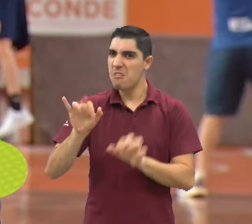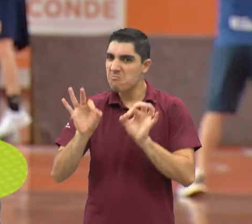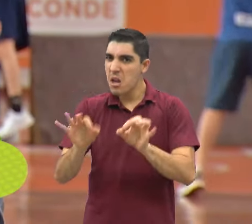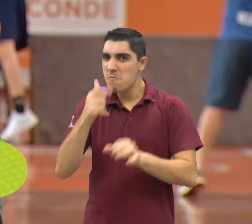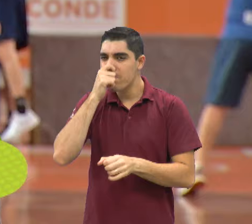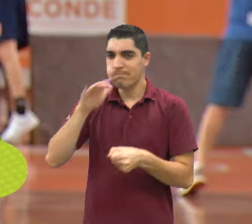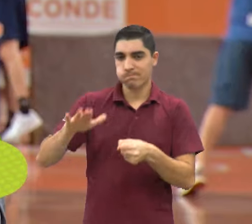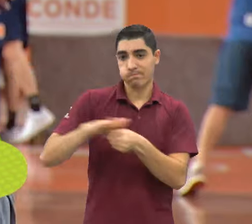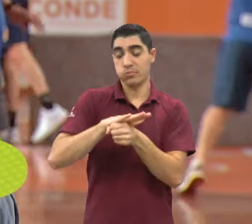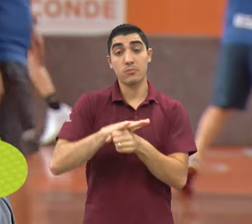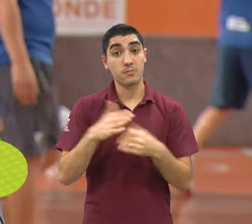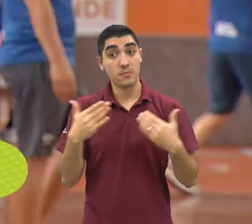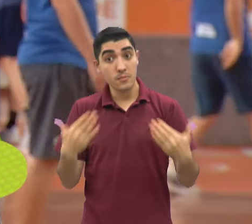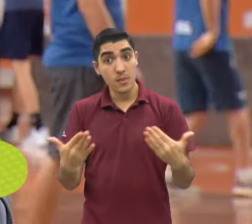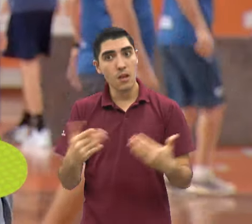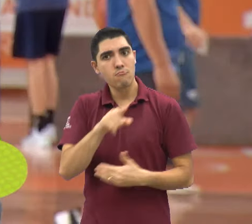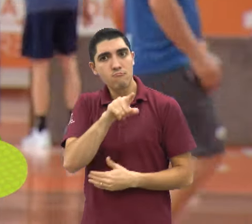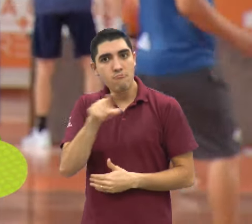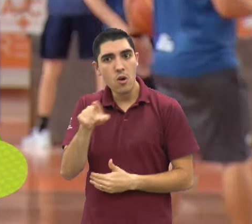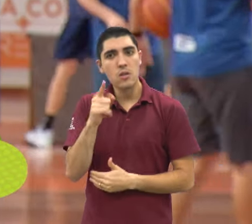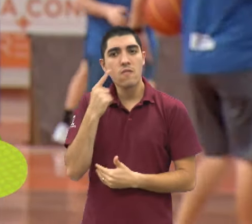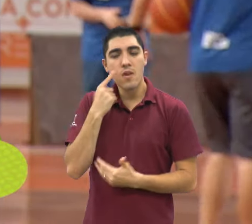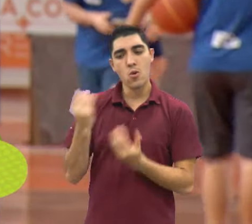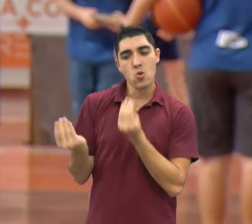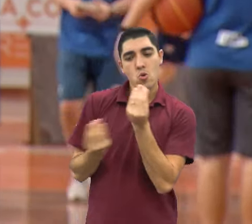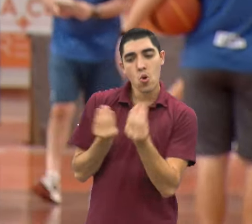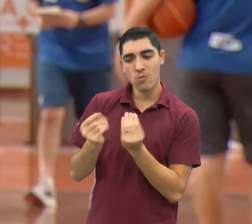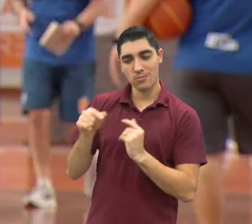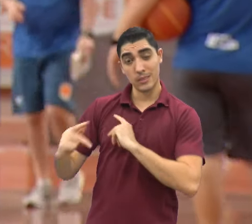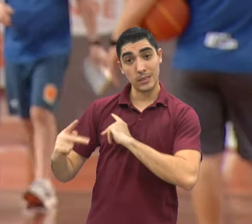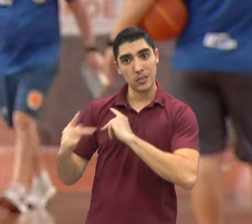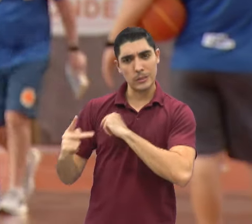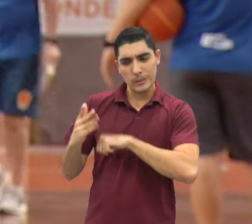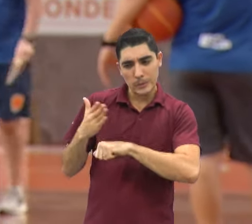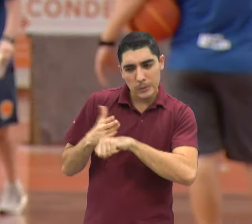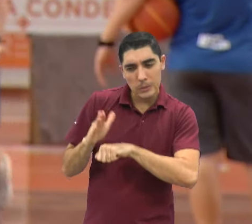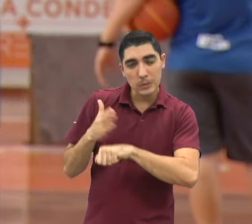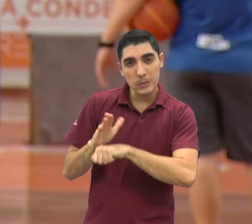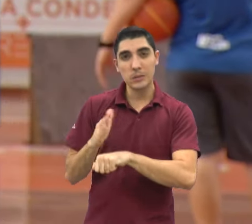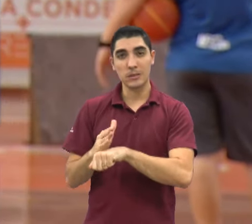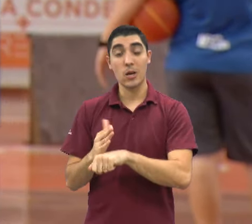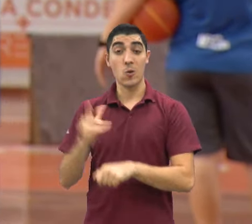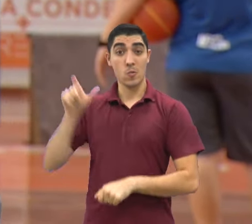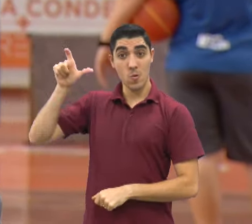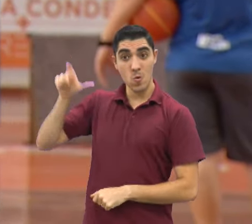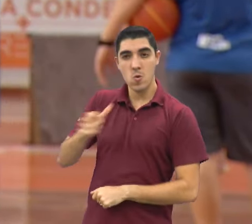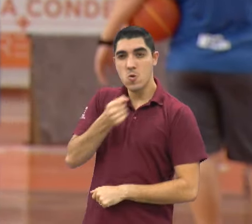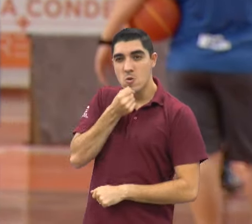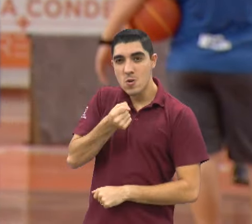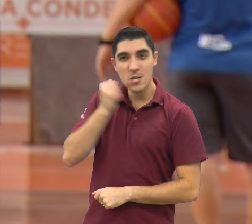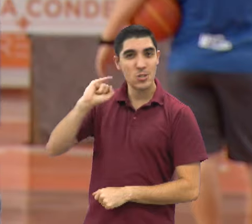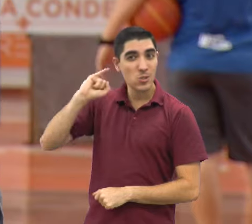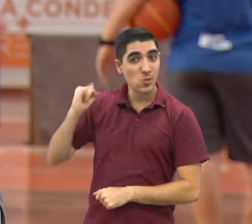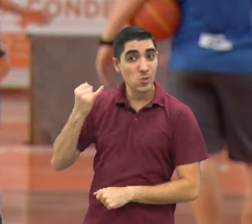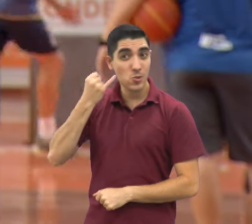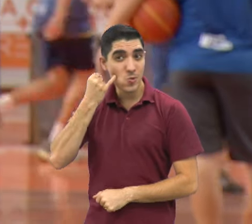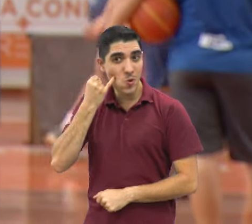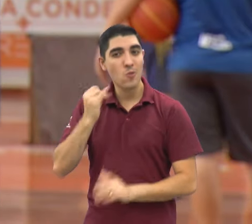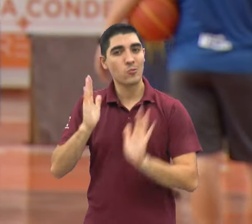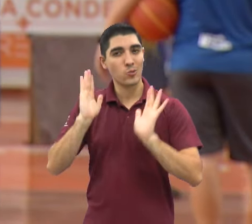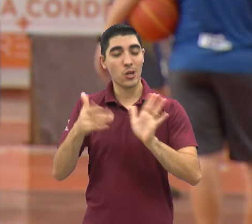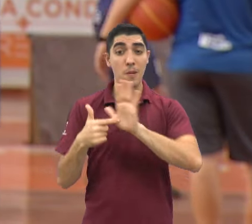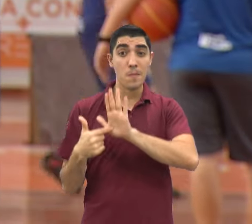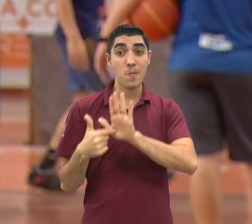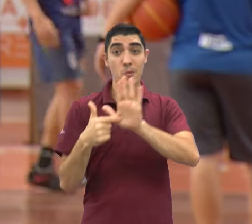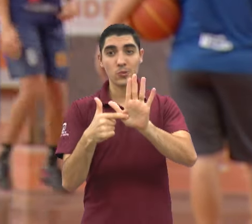um pouquinho como que foi a preparação das equipes para este confronto, o nosso repórter João Delfino preparou um